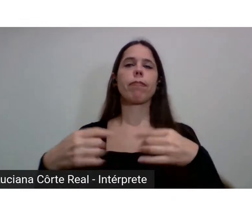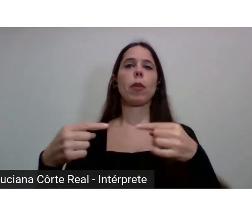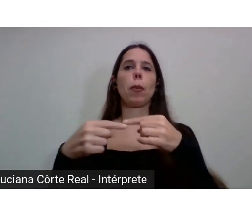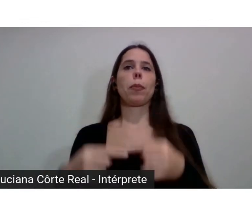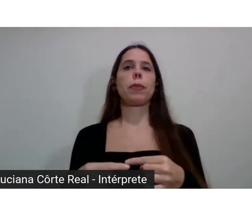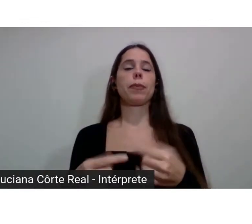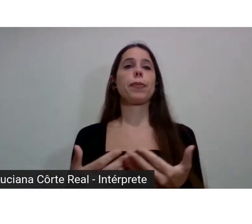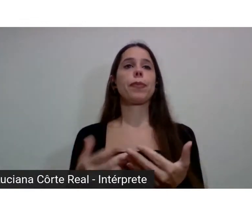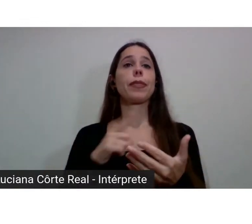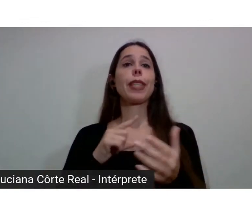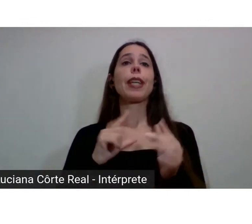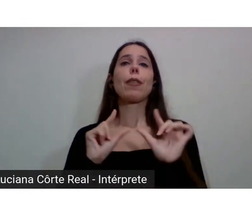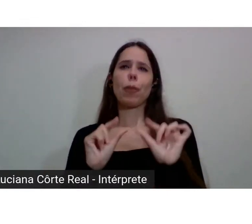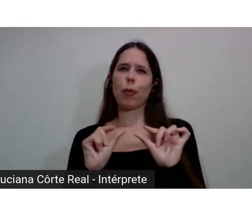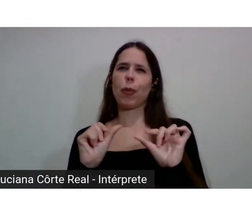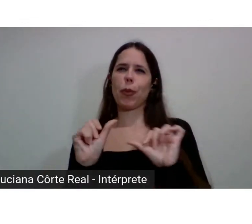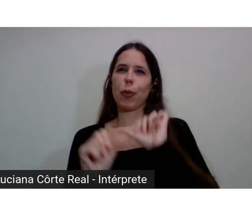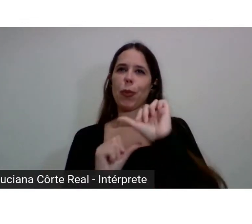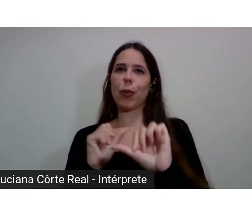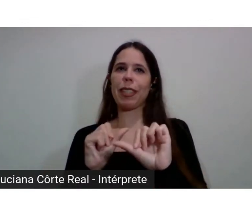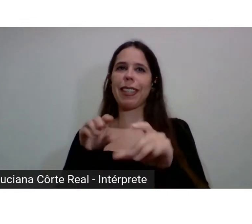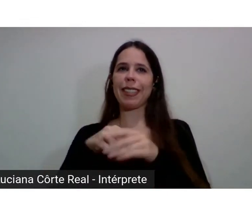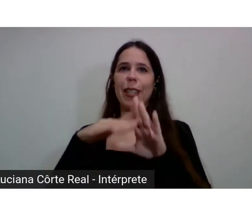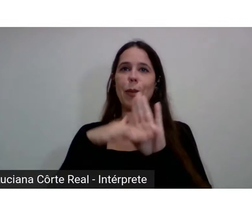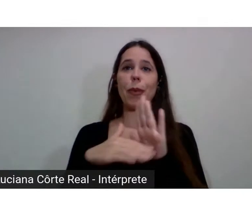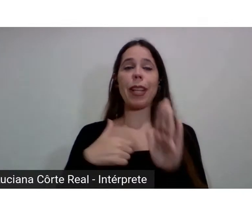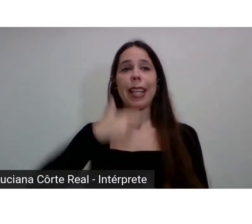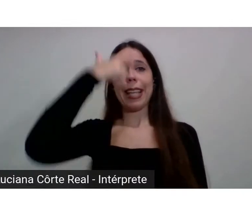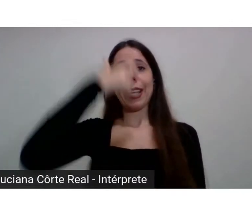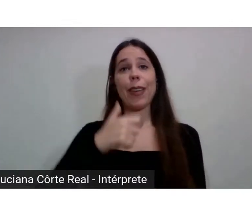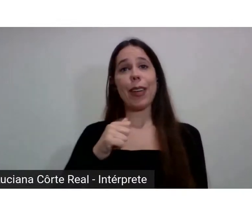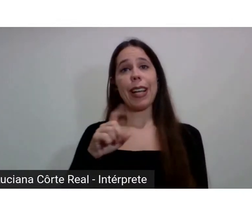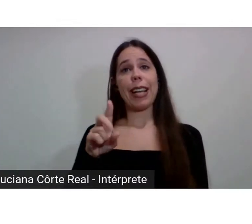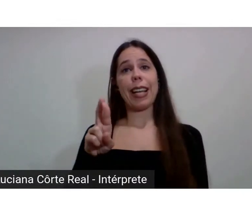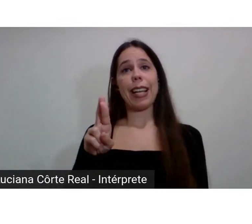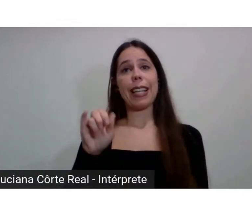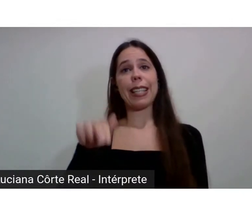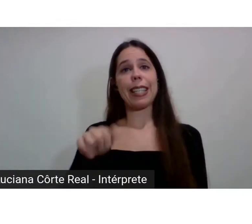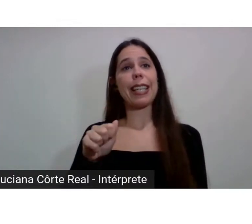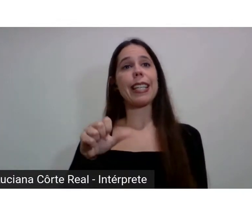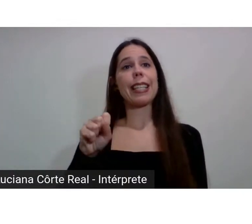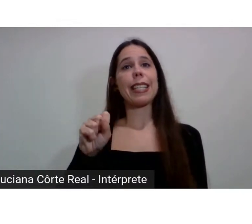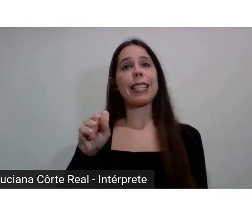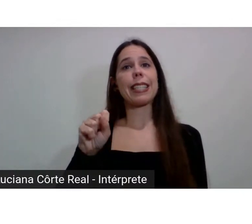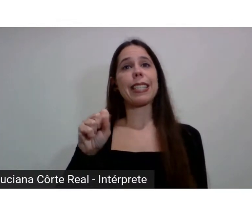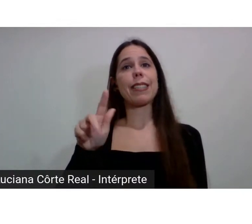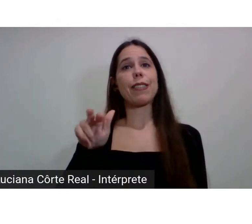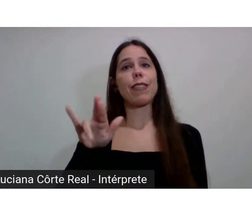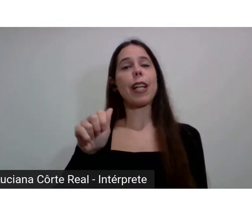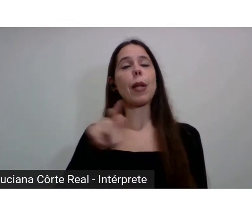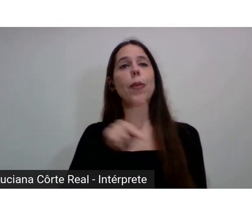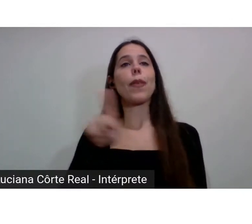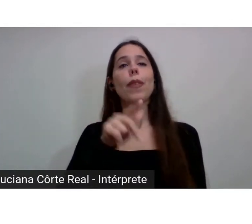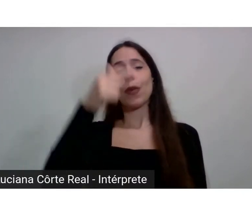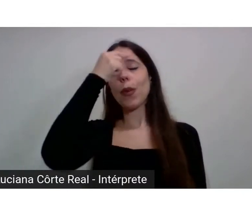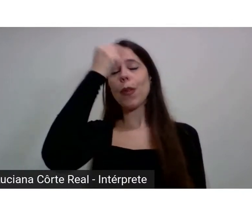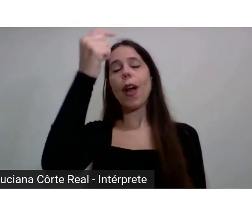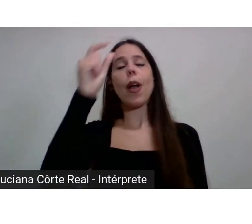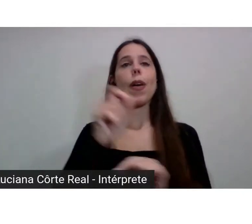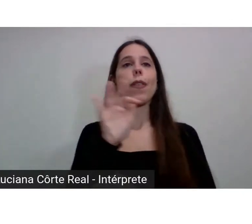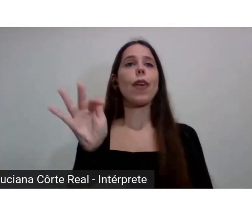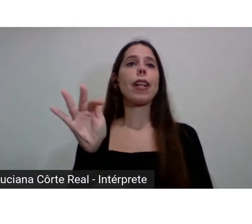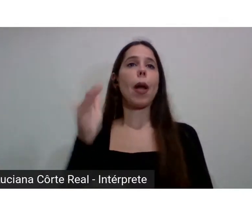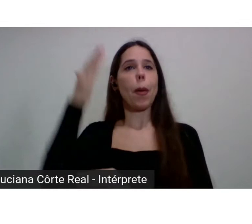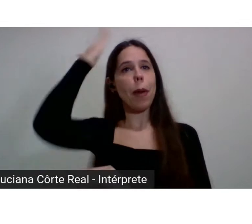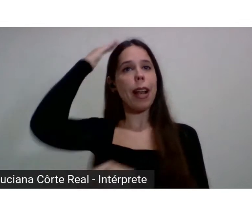na programação e eu, Adriana Dragone Silveira, professora da Universidade Federal do Paraná e membro da diretoria